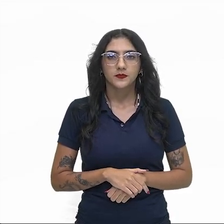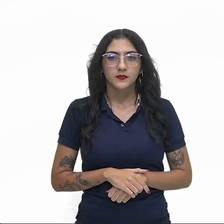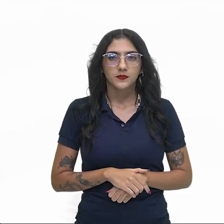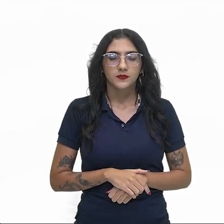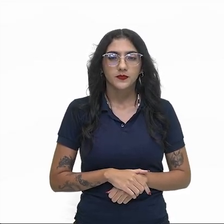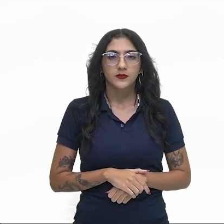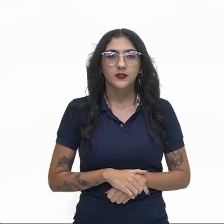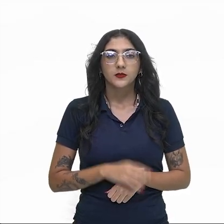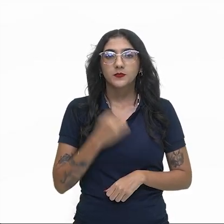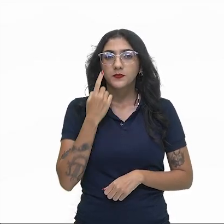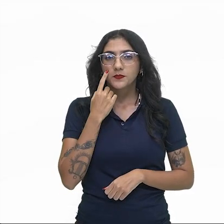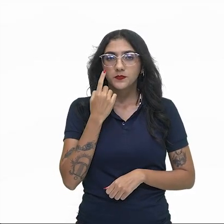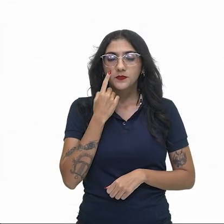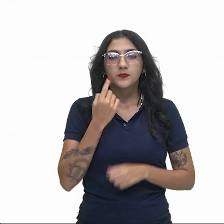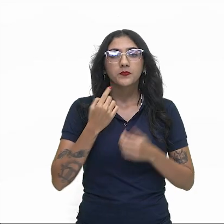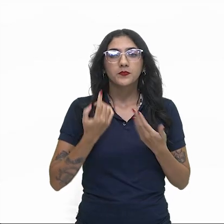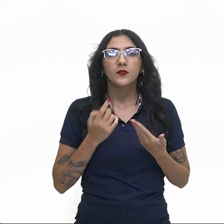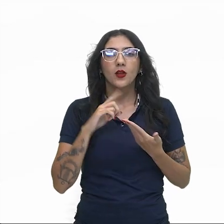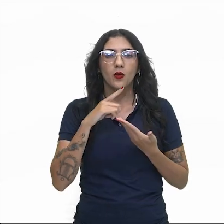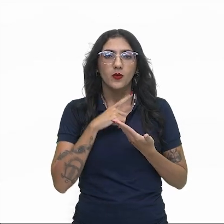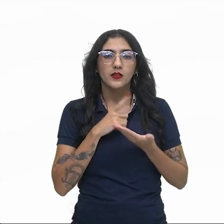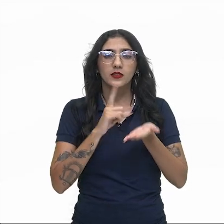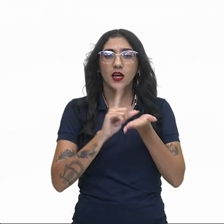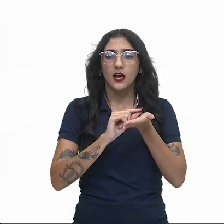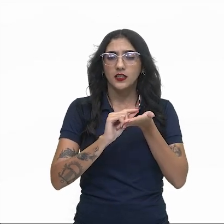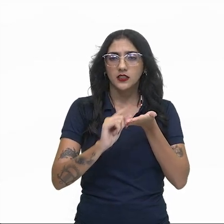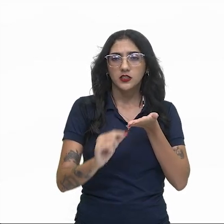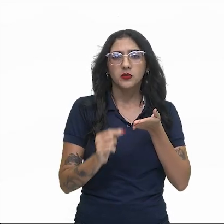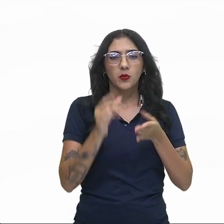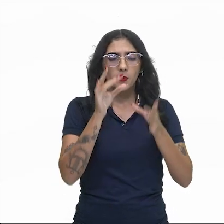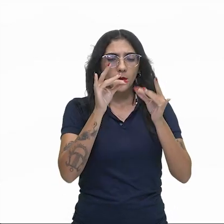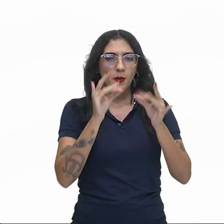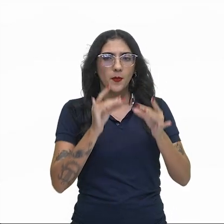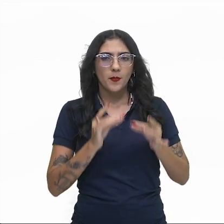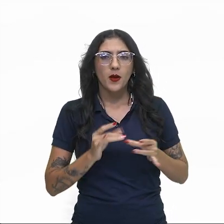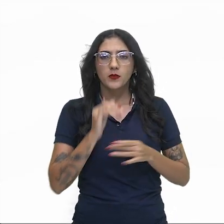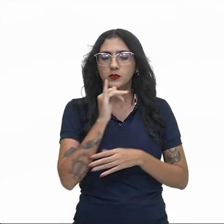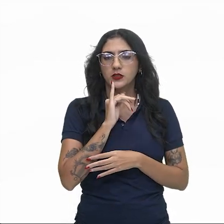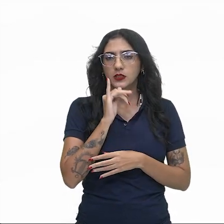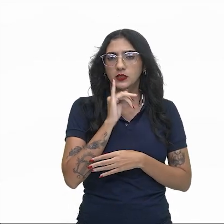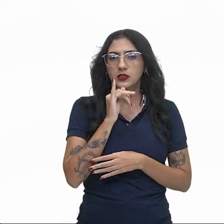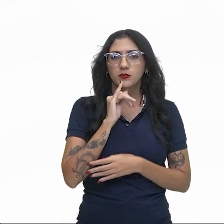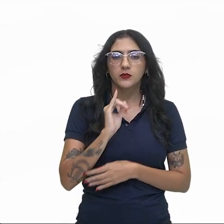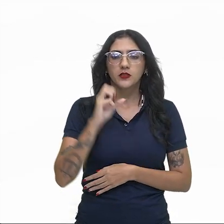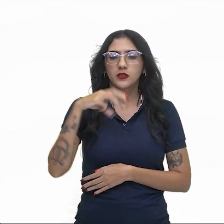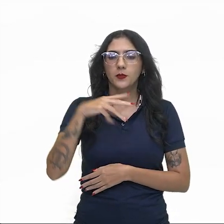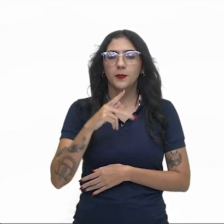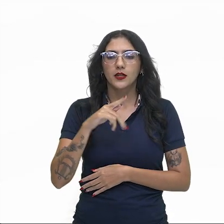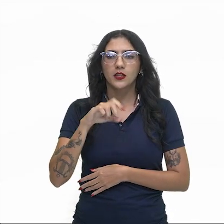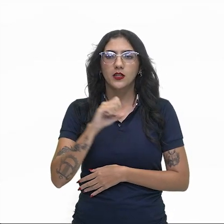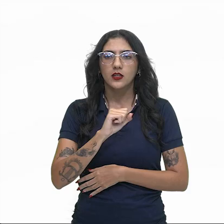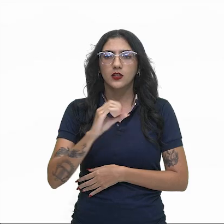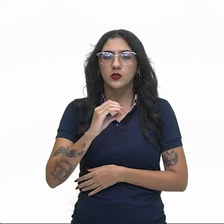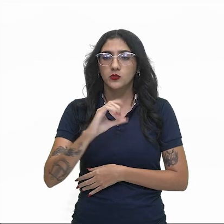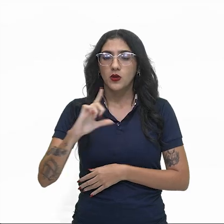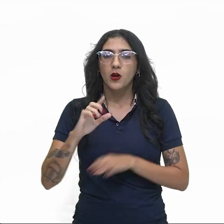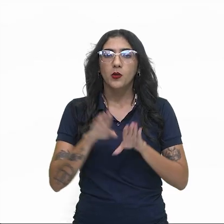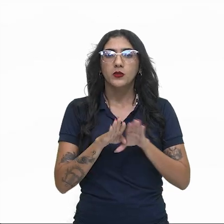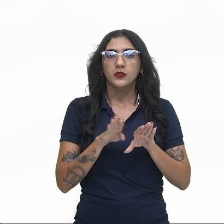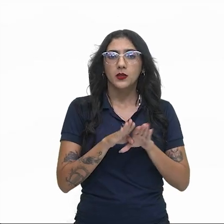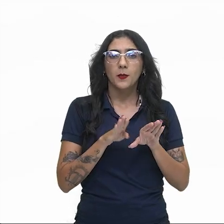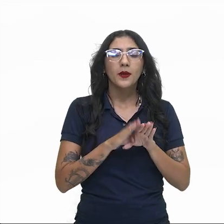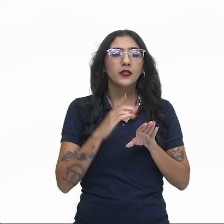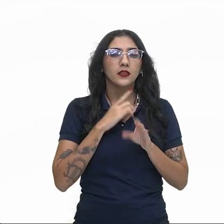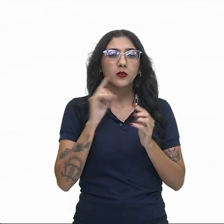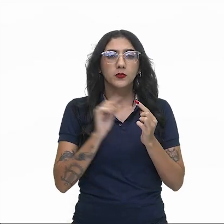Neutralidade. Olha aí, os artigos redigidos de maneira impessoal e objetiva, e não há